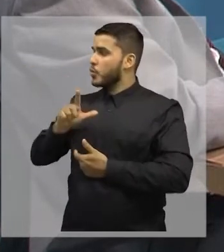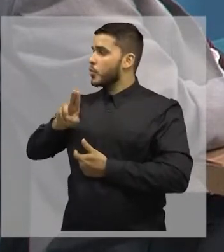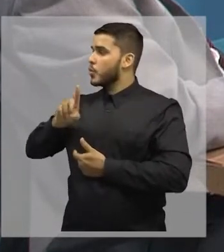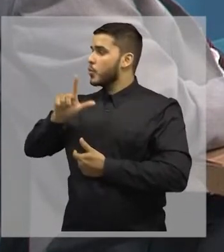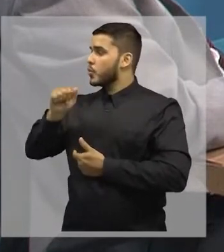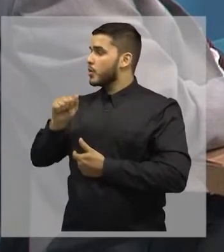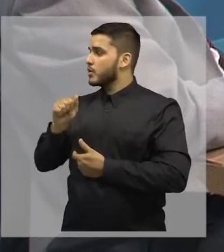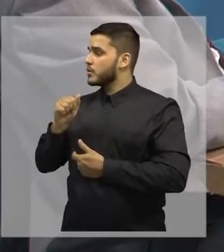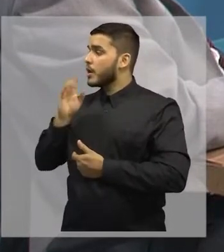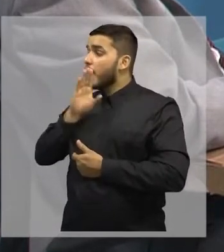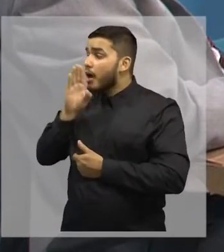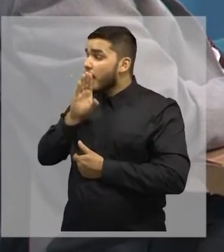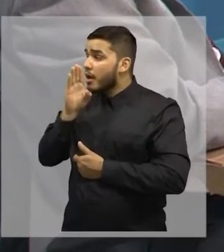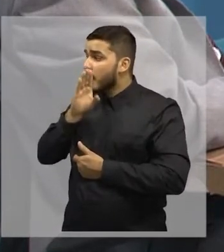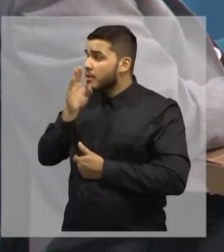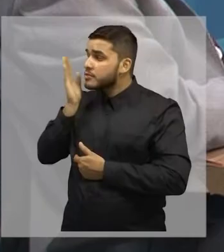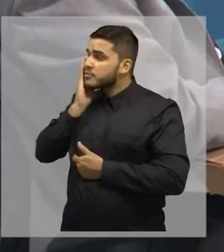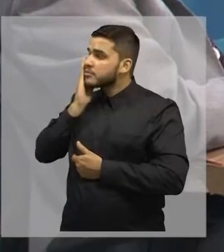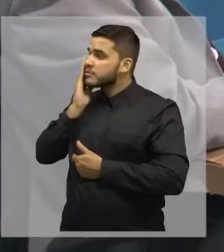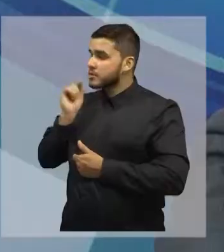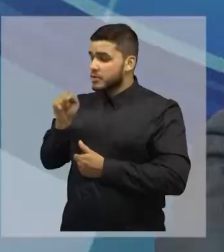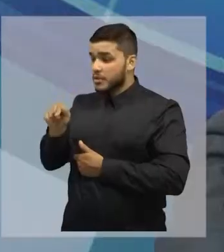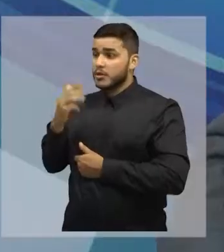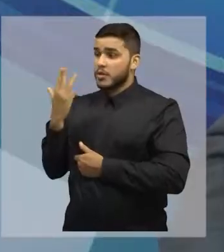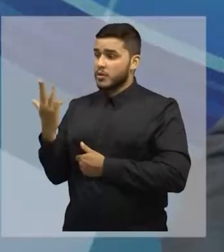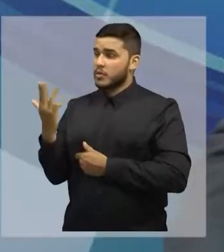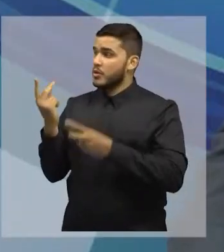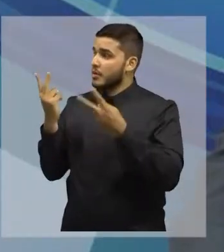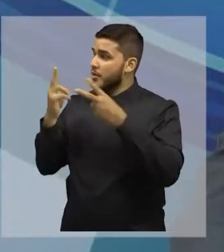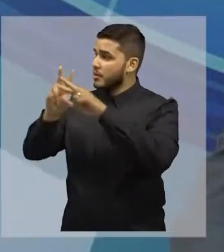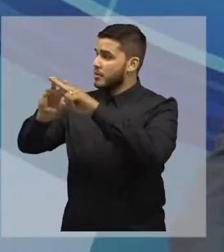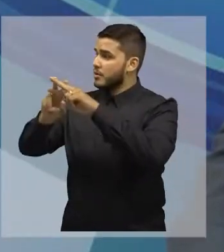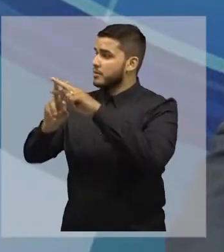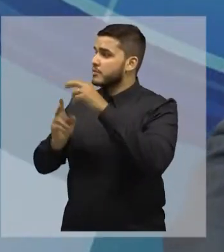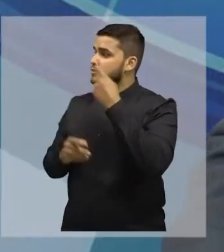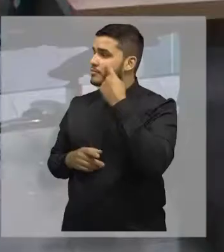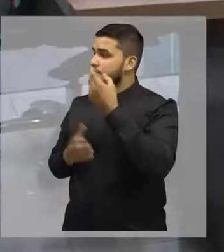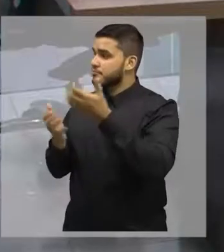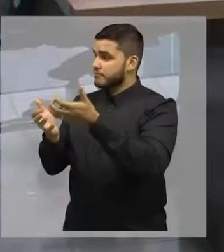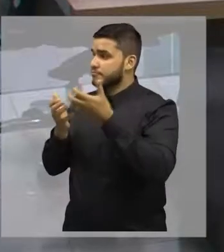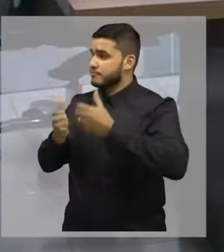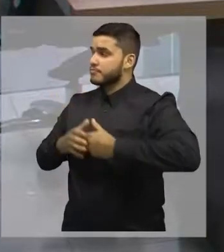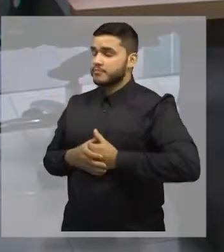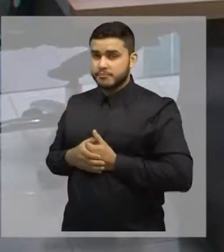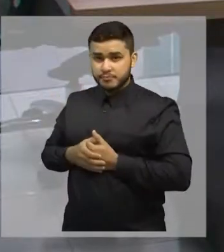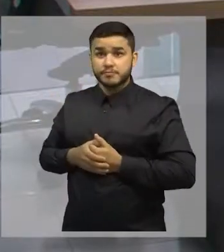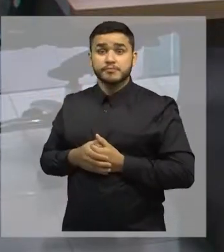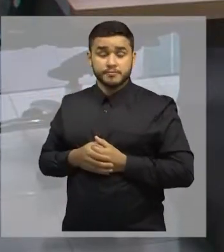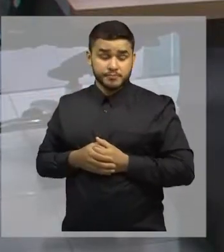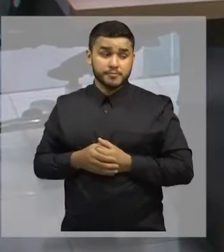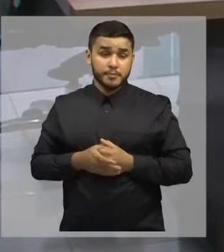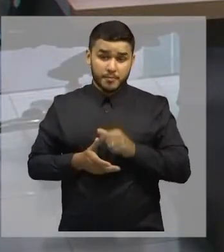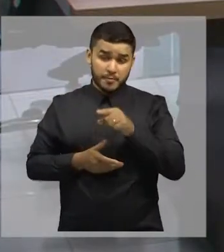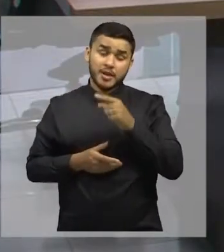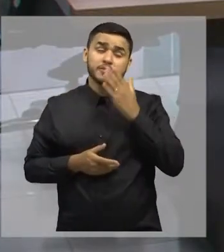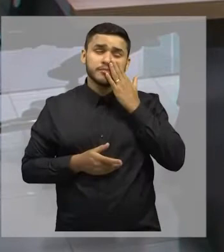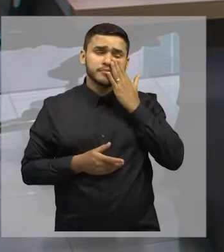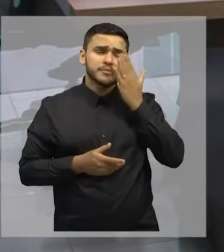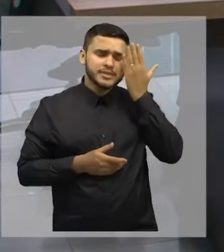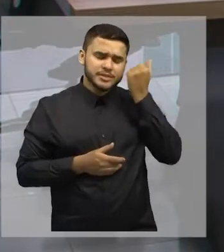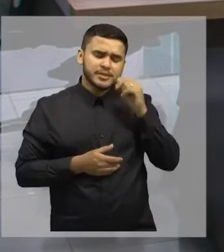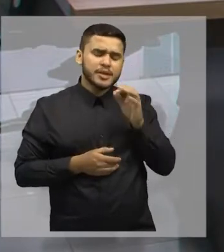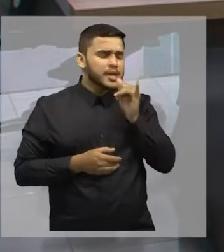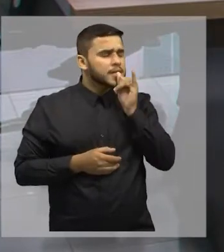fazê-lo voltar para a cadeia novamente. Mas tem no horizonte também, acredita até a eleição, a discussão